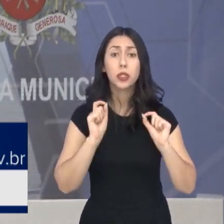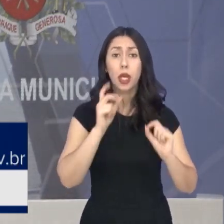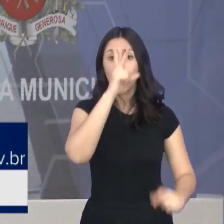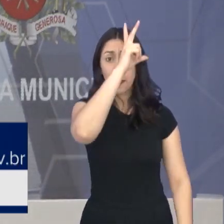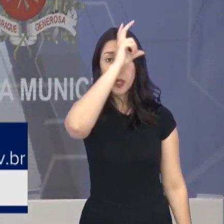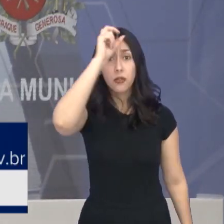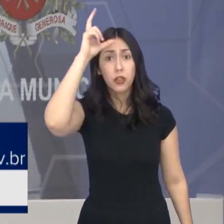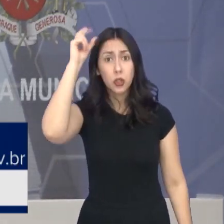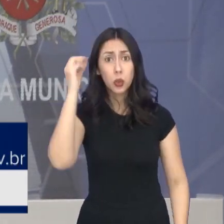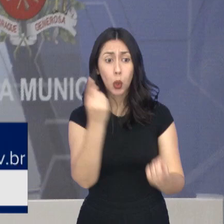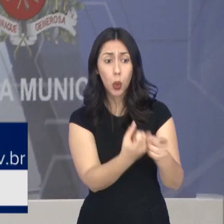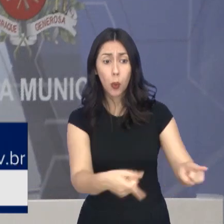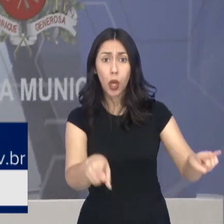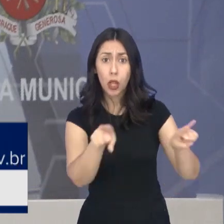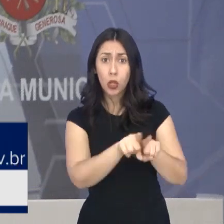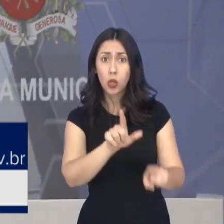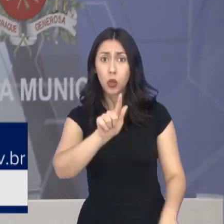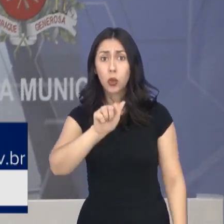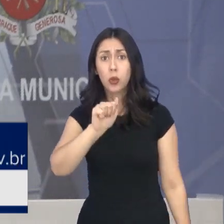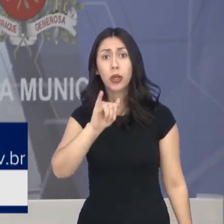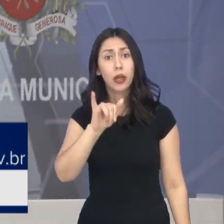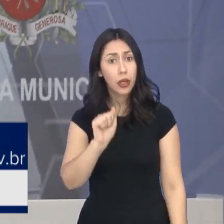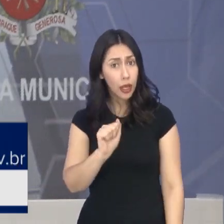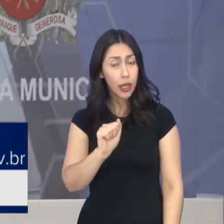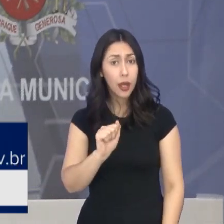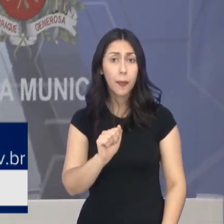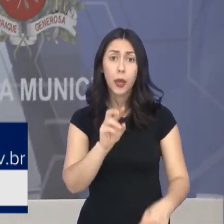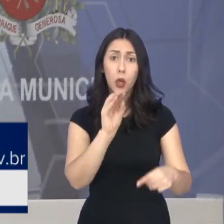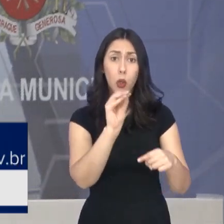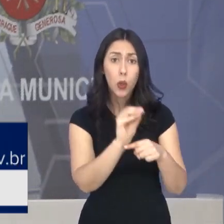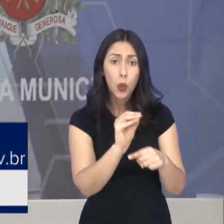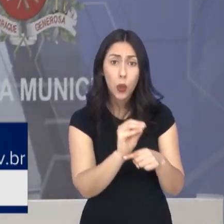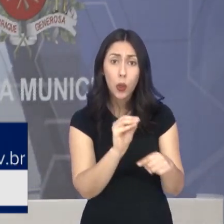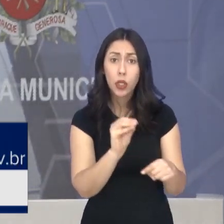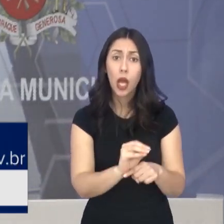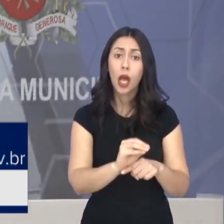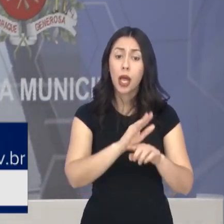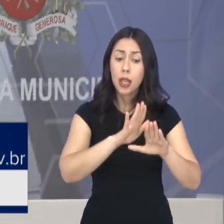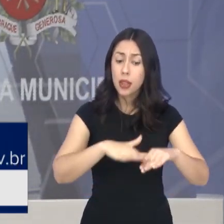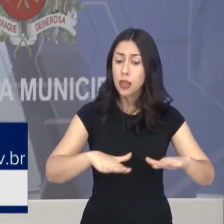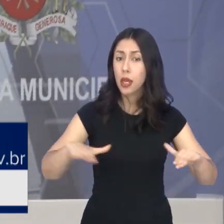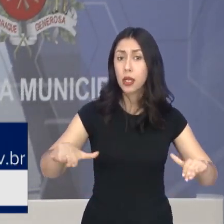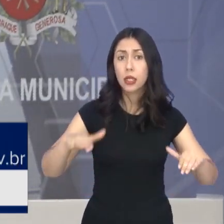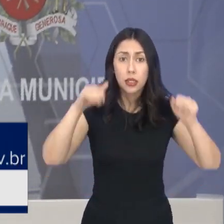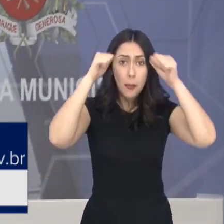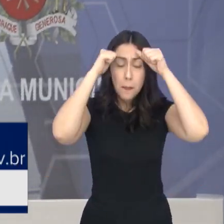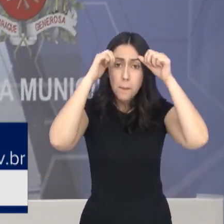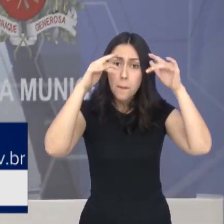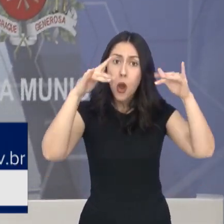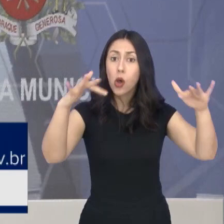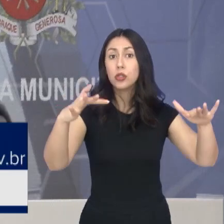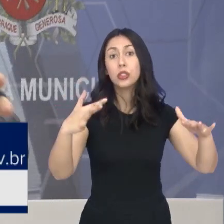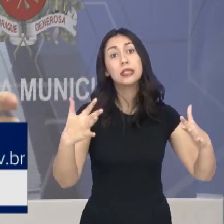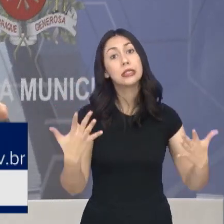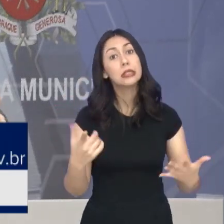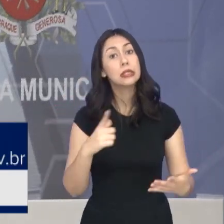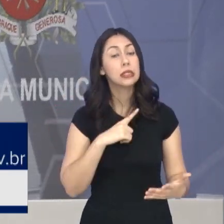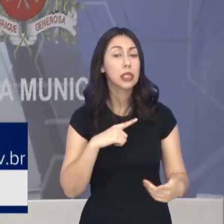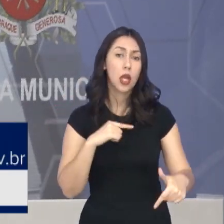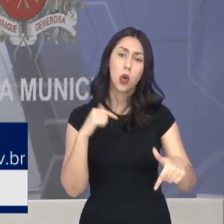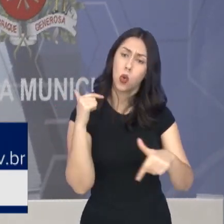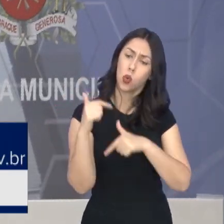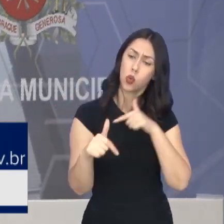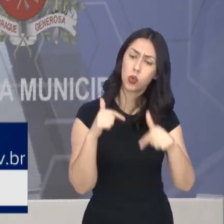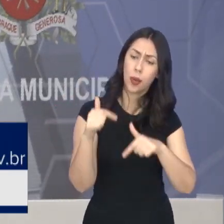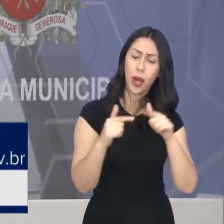com o GAIA para ampliar o atendimento às crianças com TEA, transtorno do espectro autista. O GAIA, que está com aquela belíssima e grandiosa